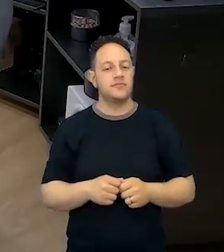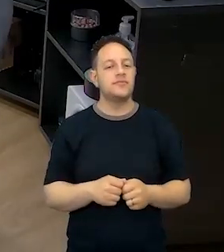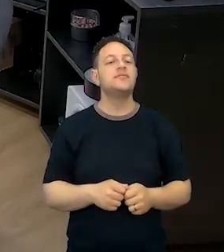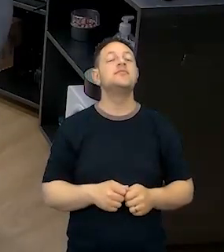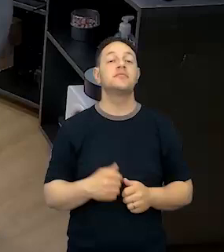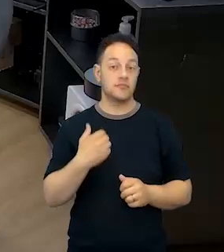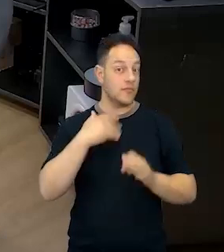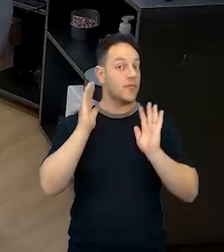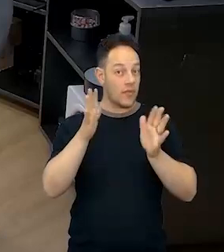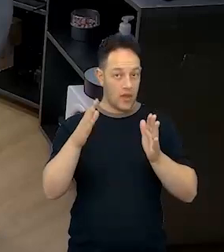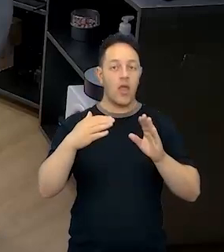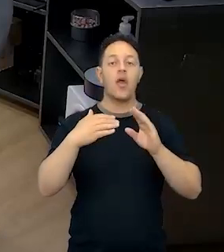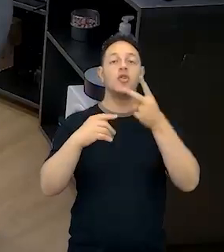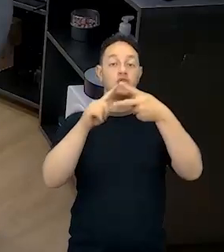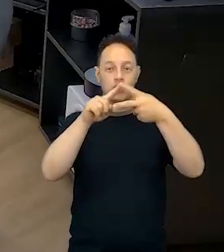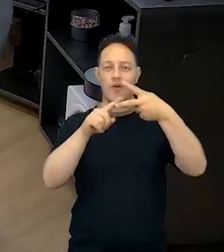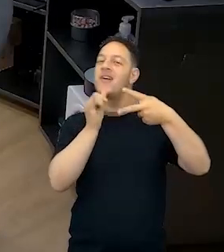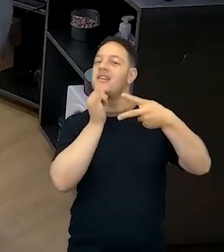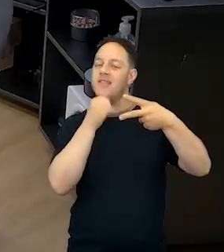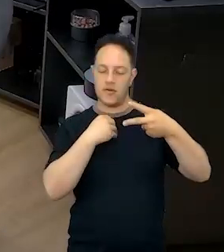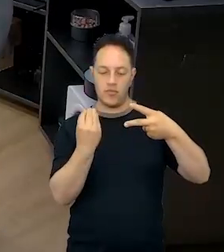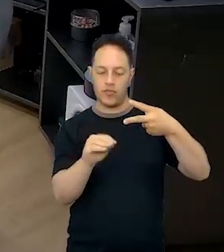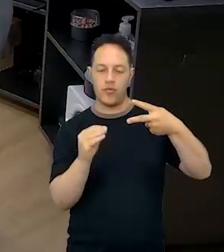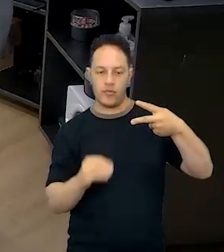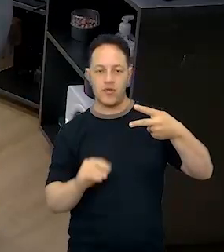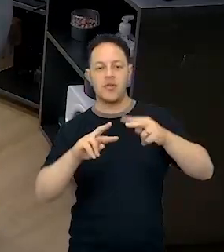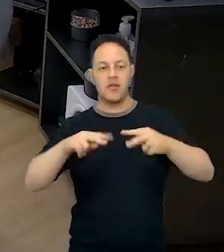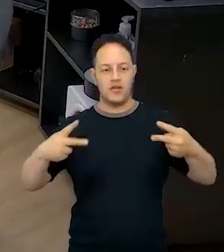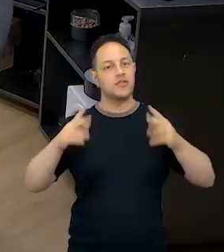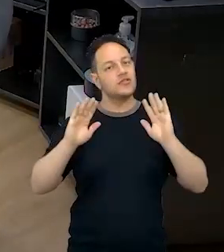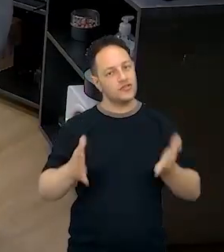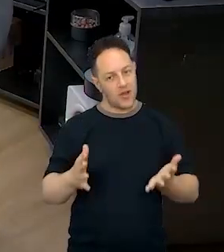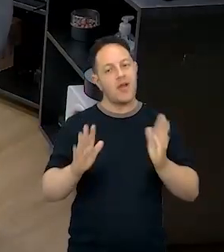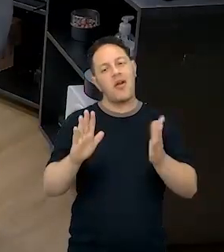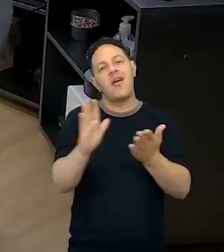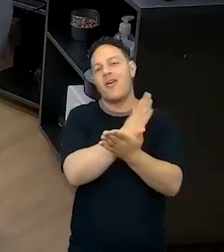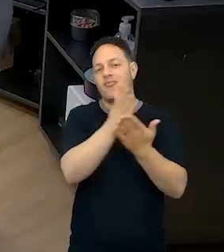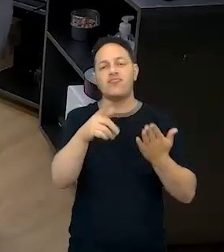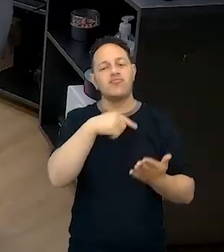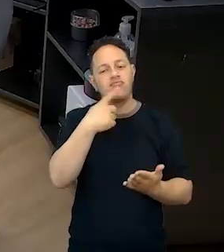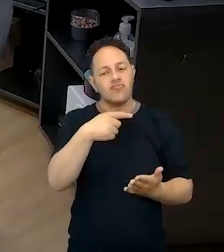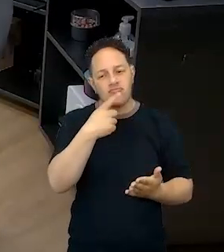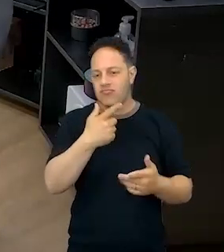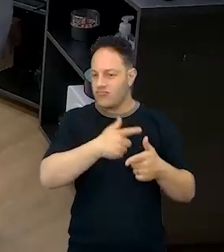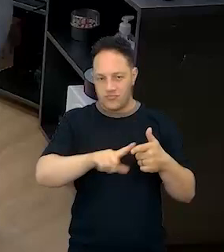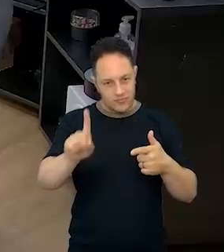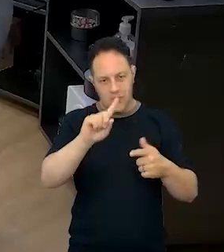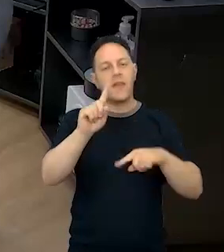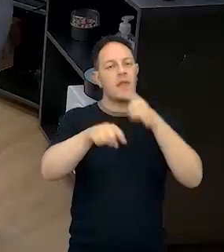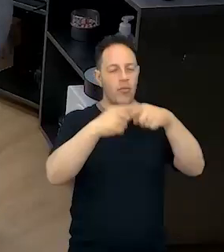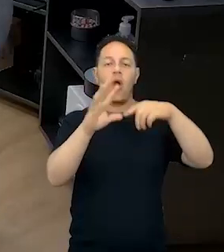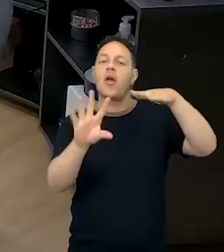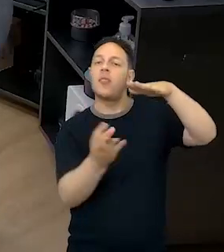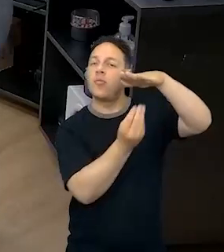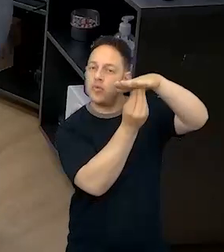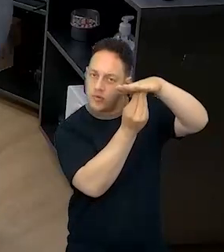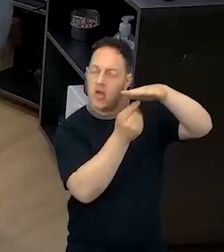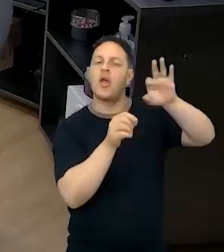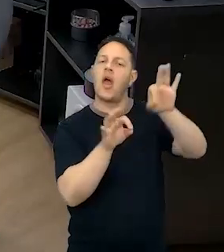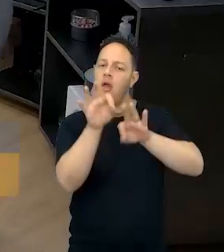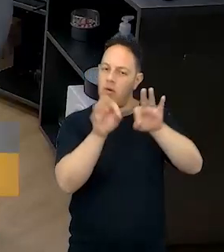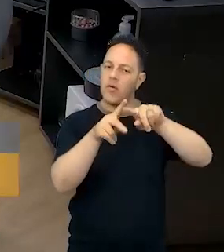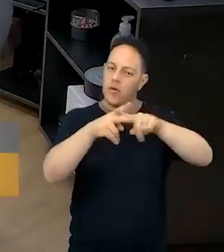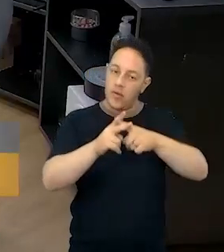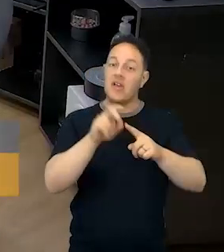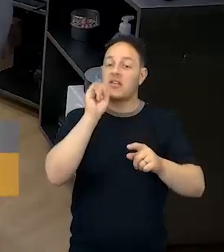link dos dois exemplos que eu dei, mas enfim, como a gente viu, né, tem vários outros também, mas depois vai ficar no repositório, qualquer coisa. Se